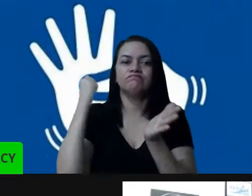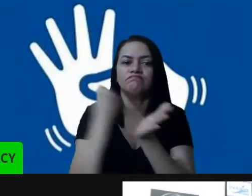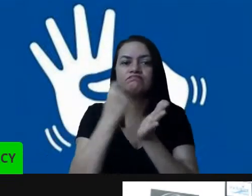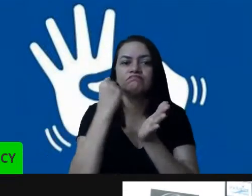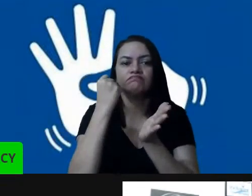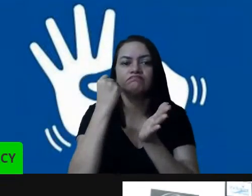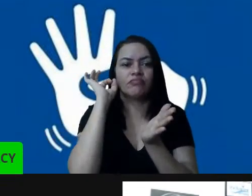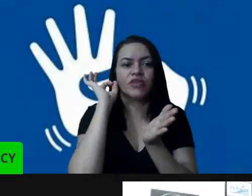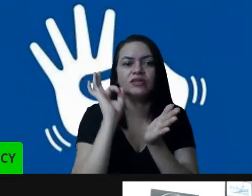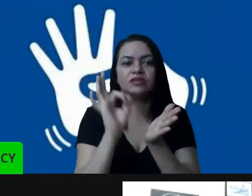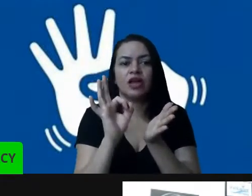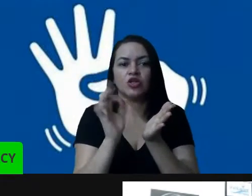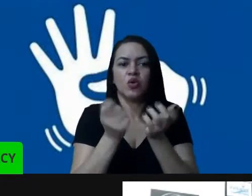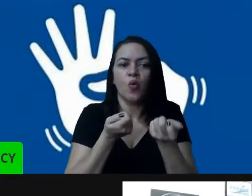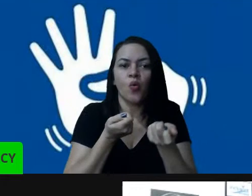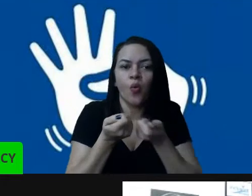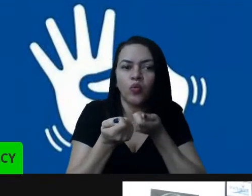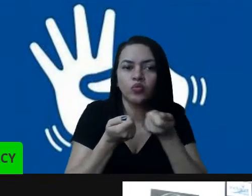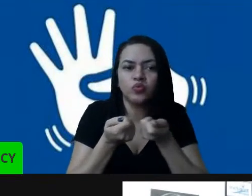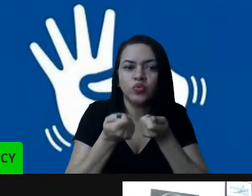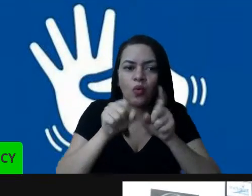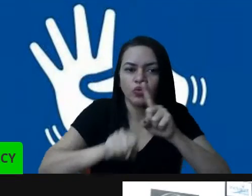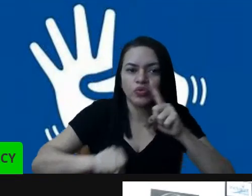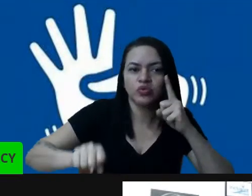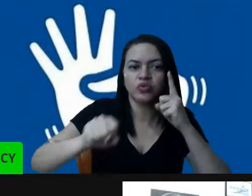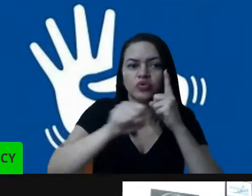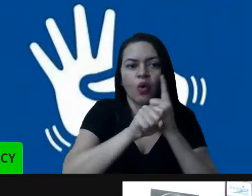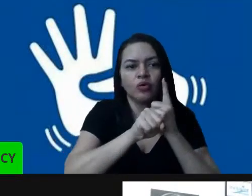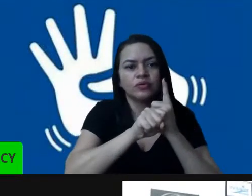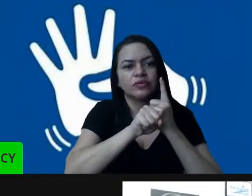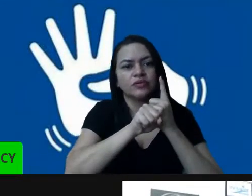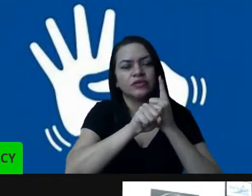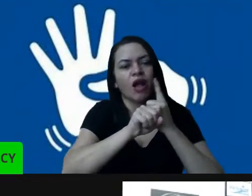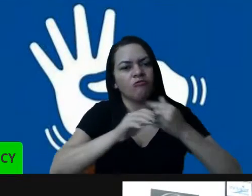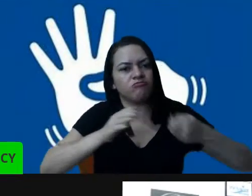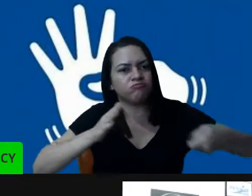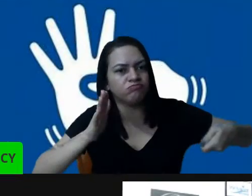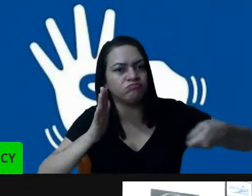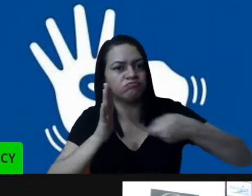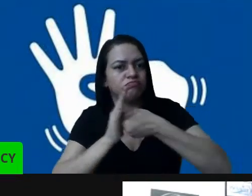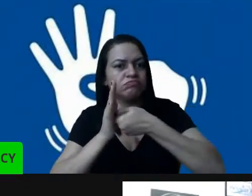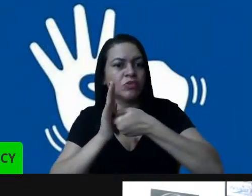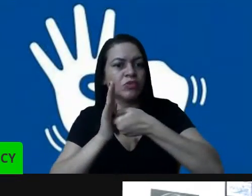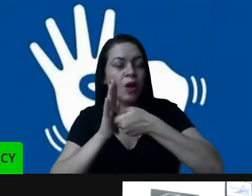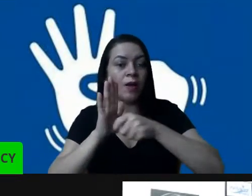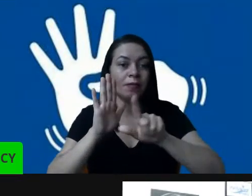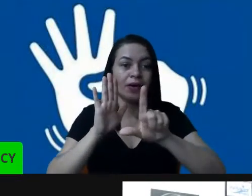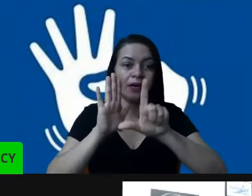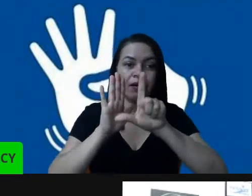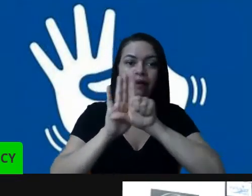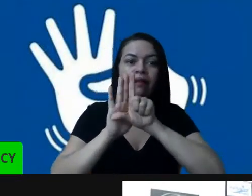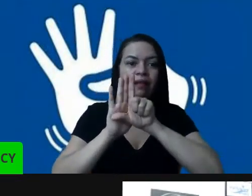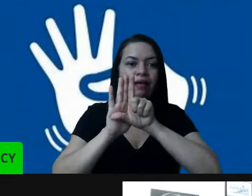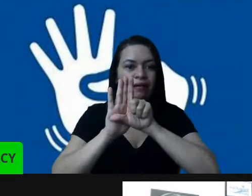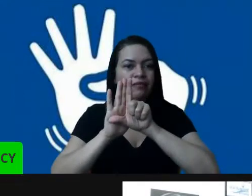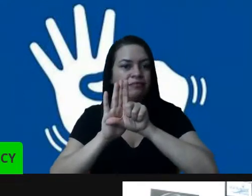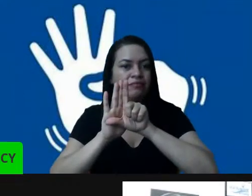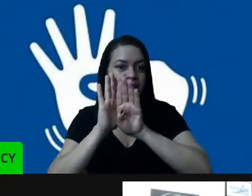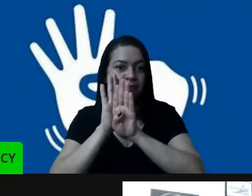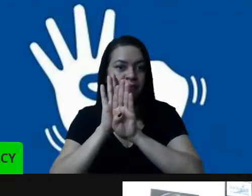social se faça presente para que a lei, né, a lei brasileira de inclusão, ela